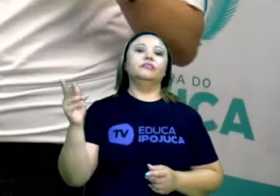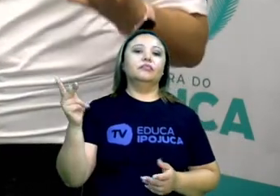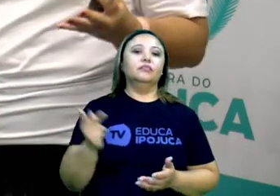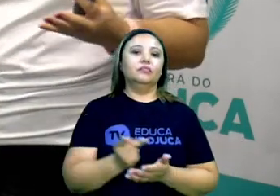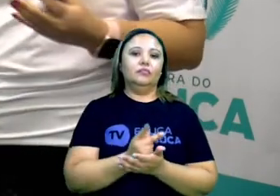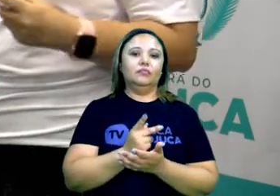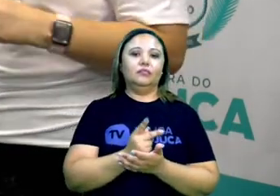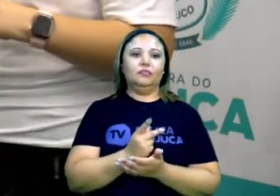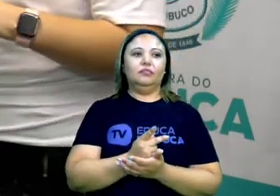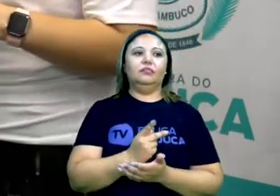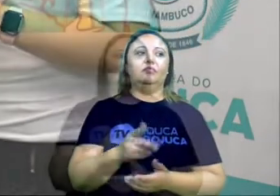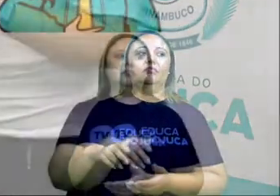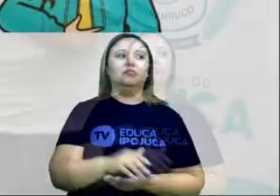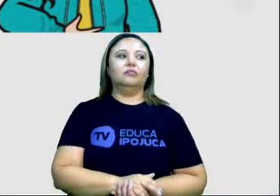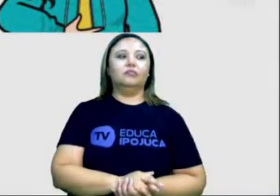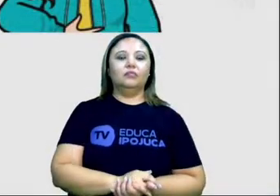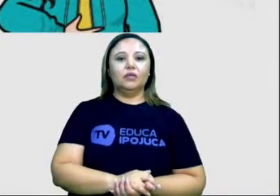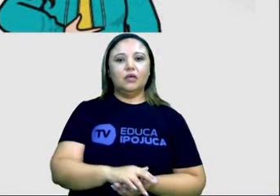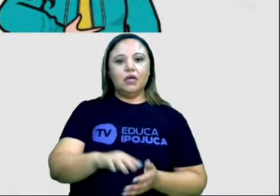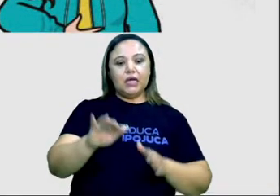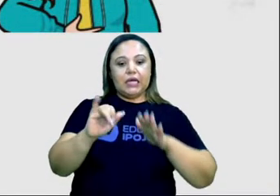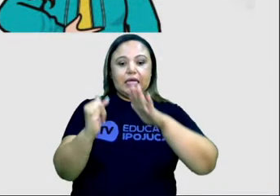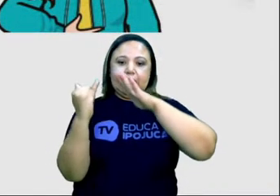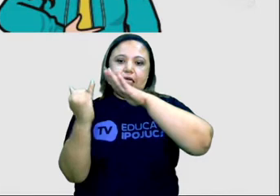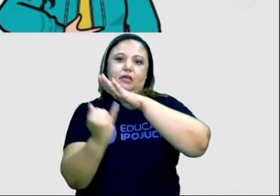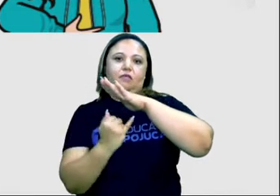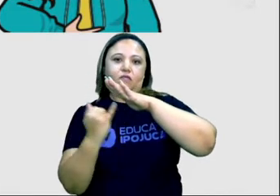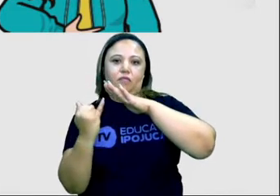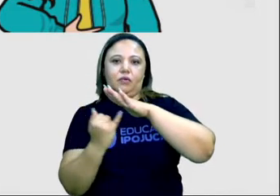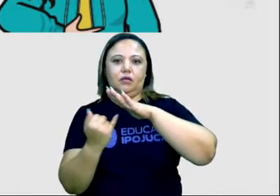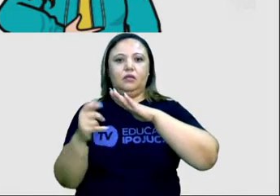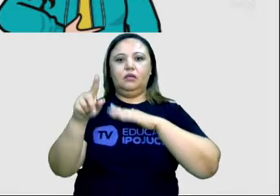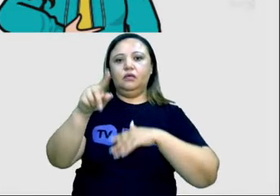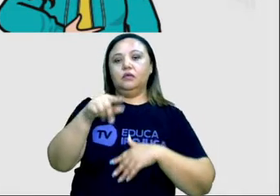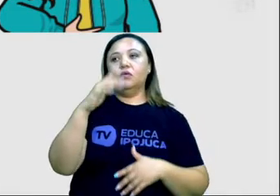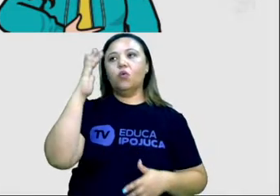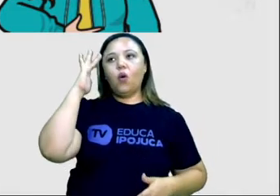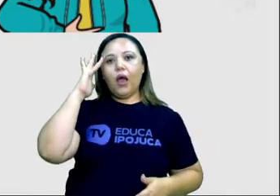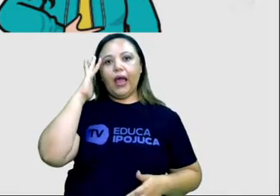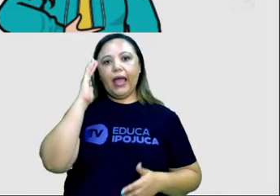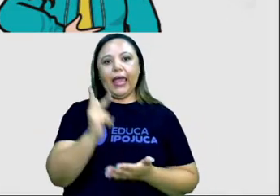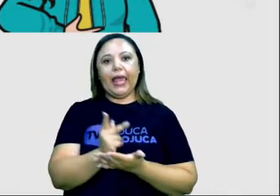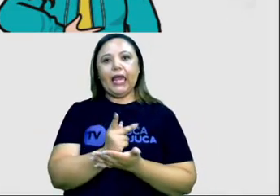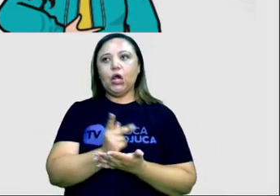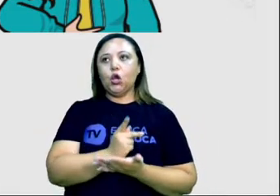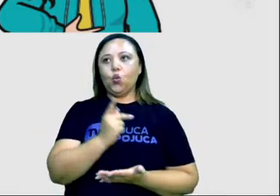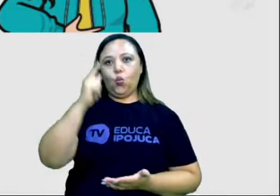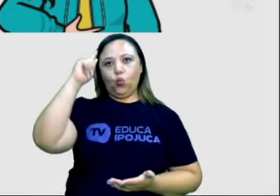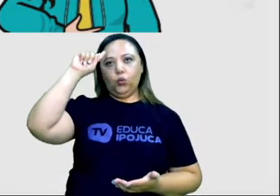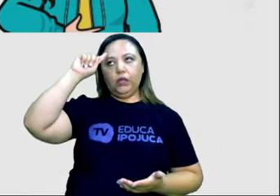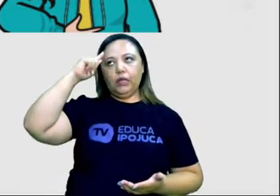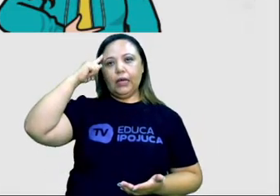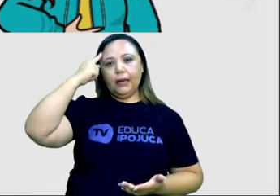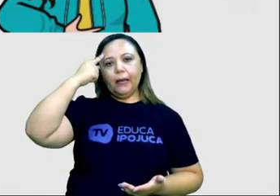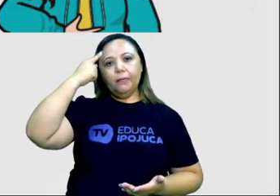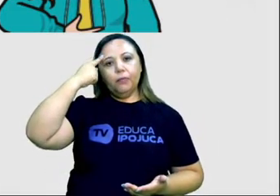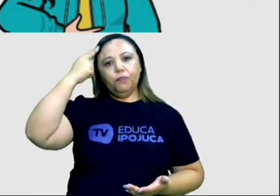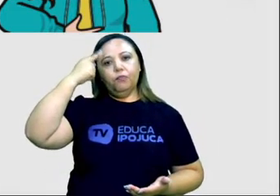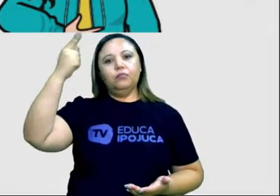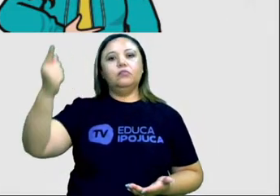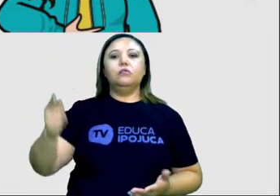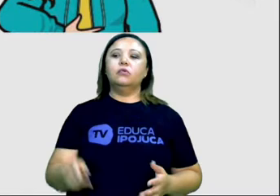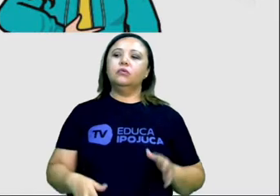Falácias informais são os erros de raciocínio em que é possível incorrer por falta